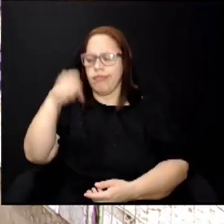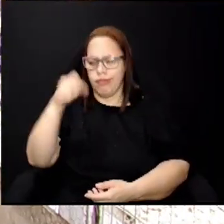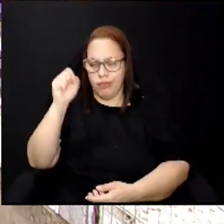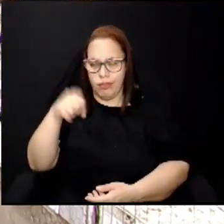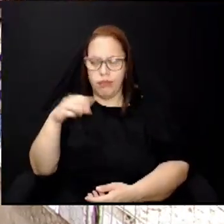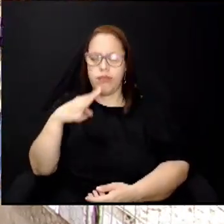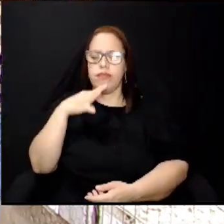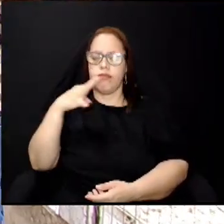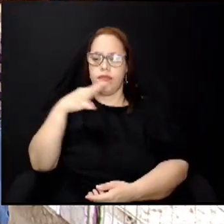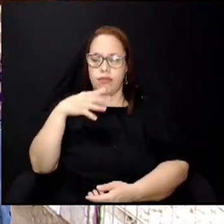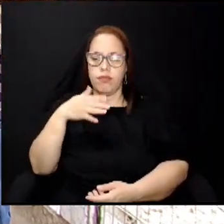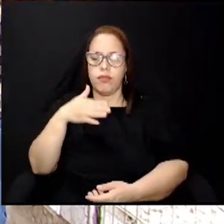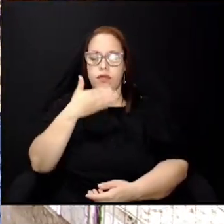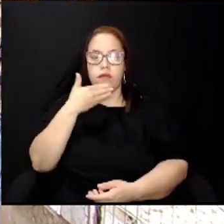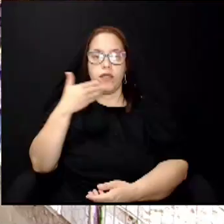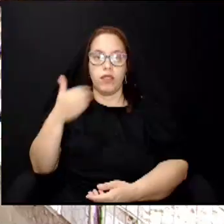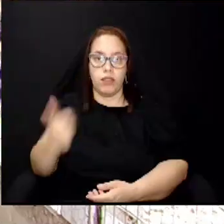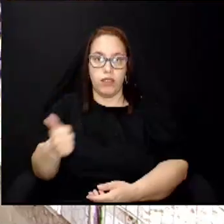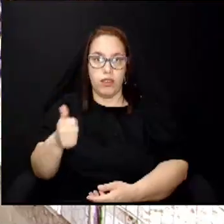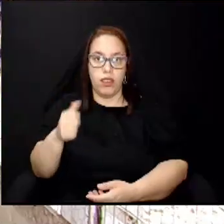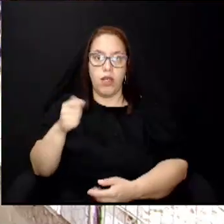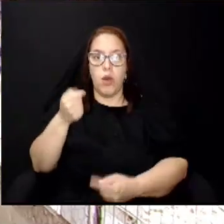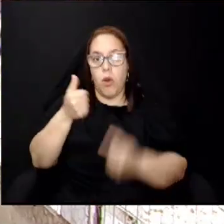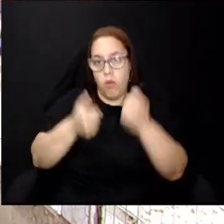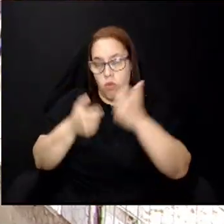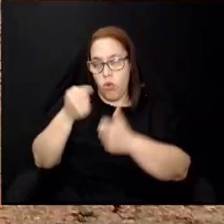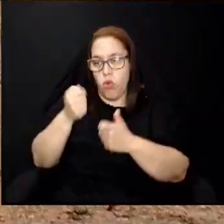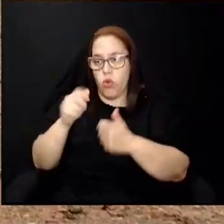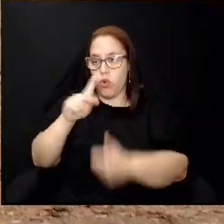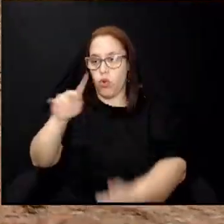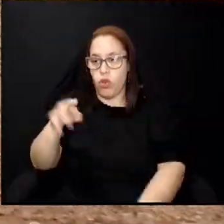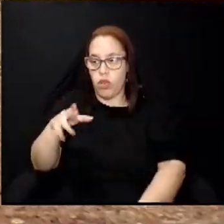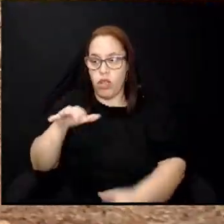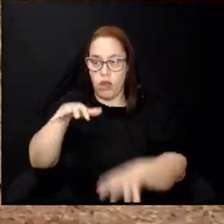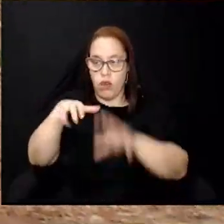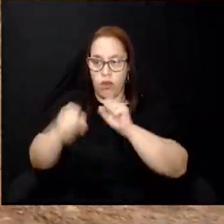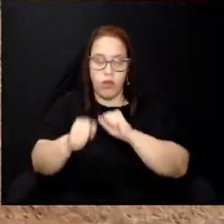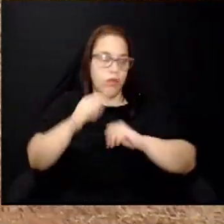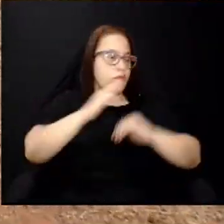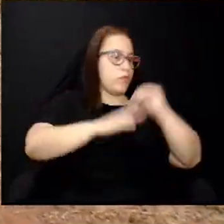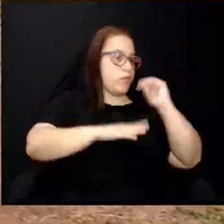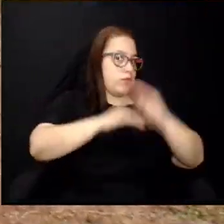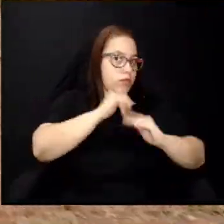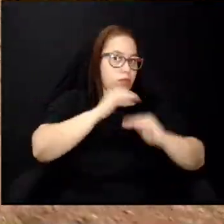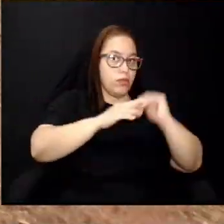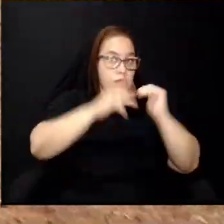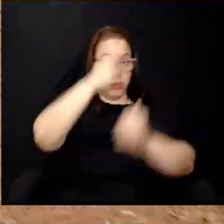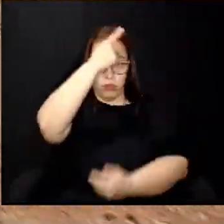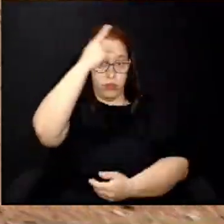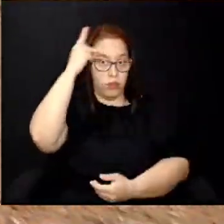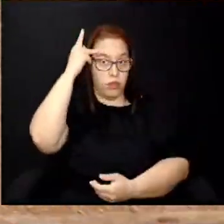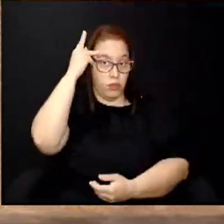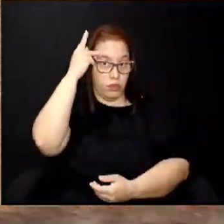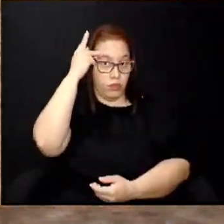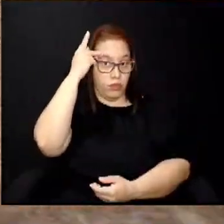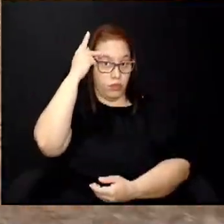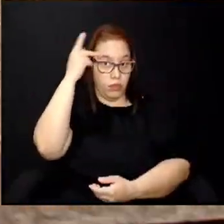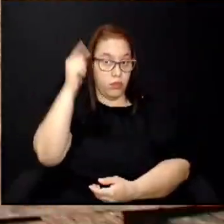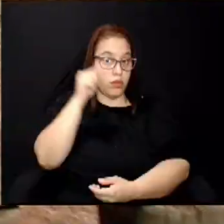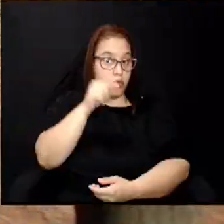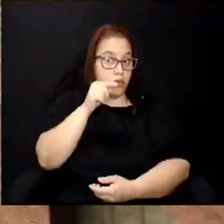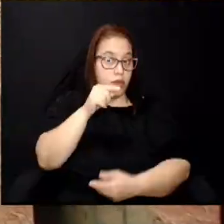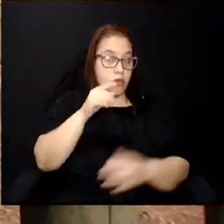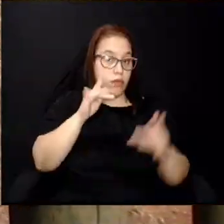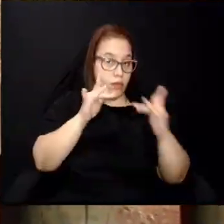até porque temos poucos zootecnistas formados. E é uma área que as pessoas vão estar mais ligadas, por